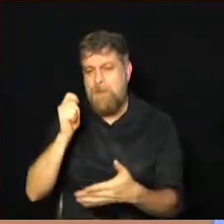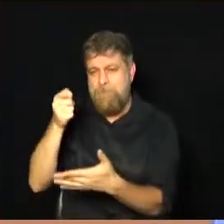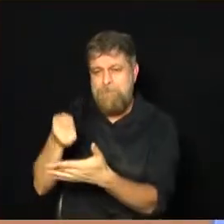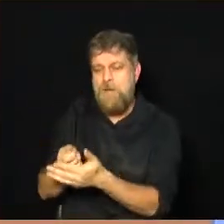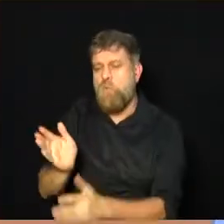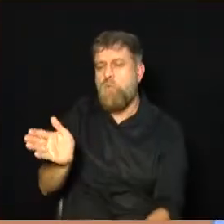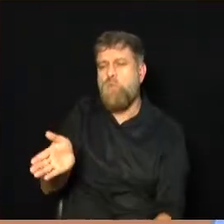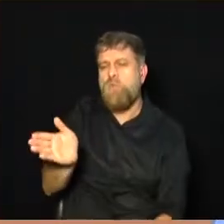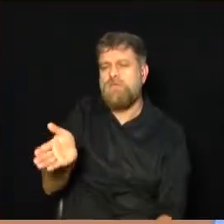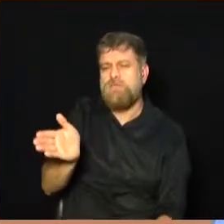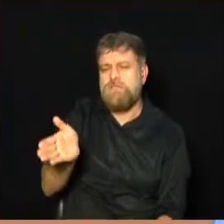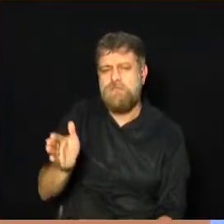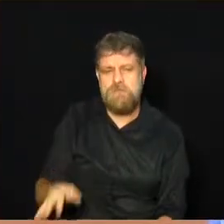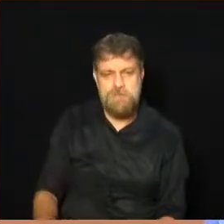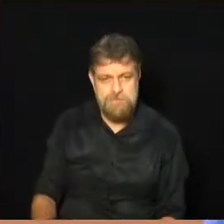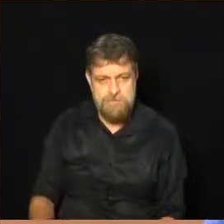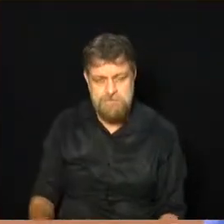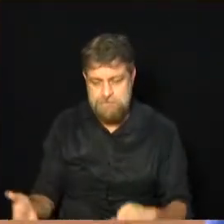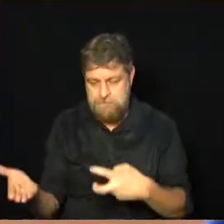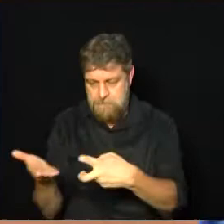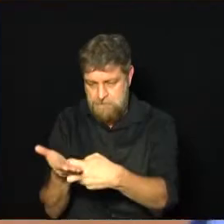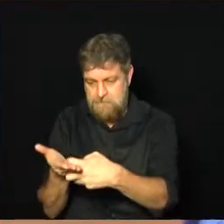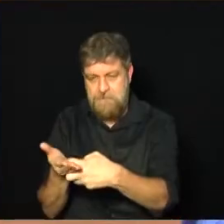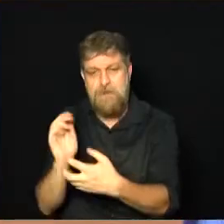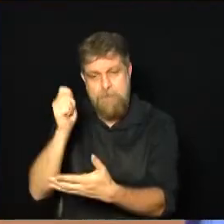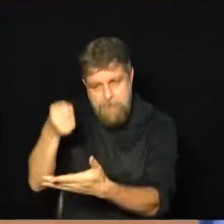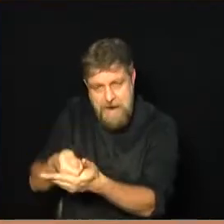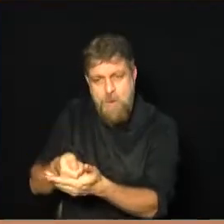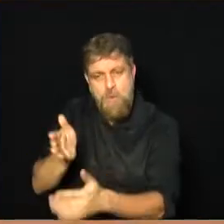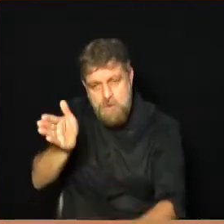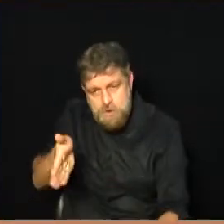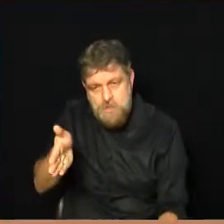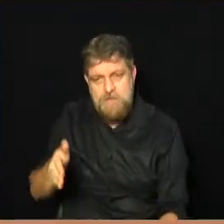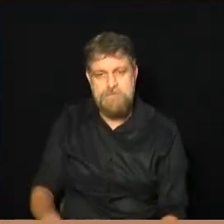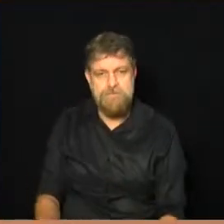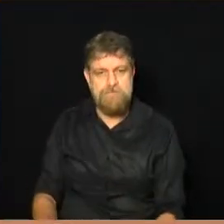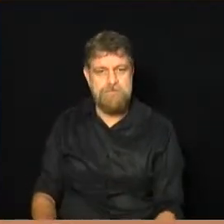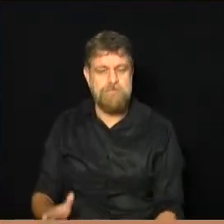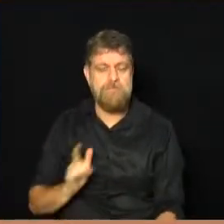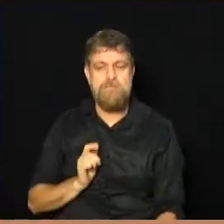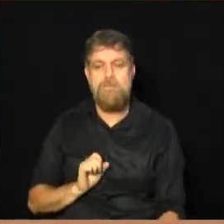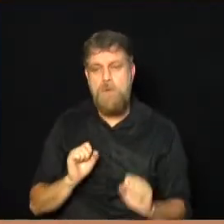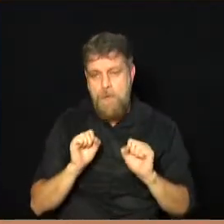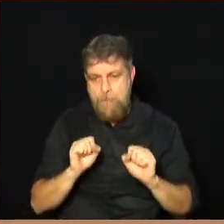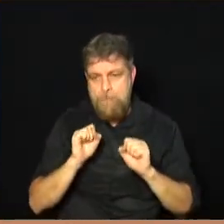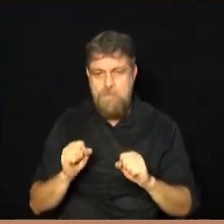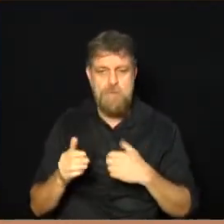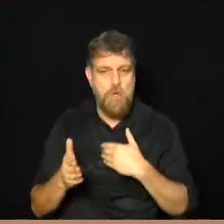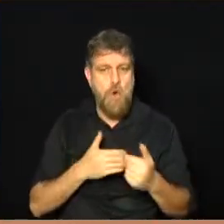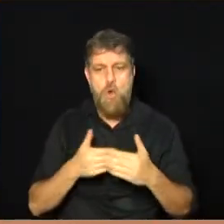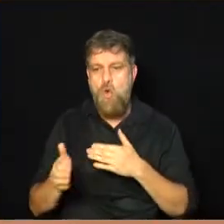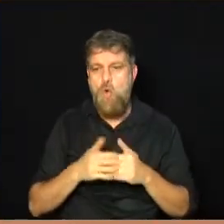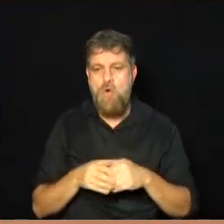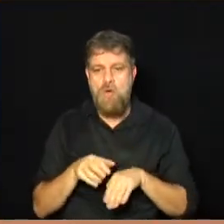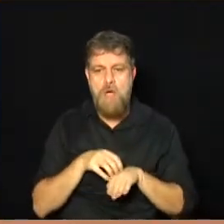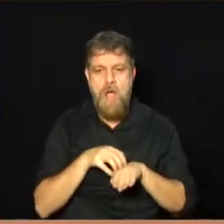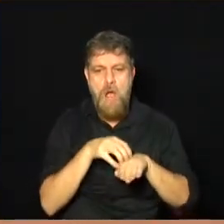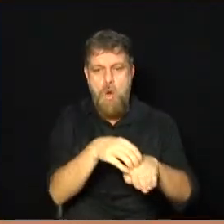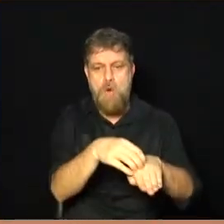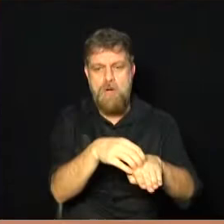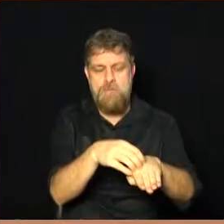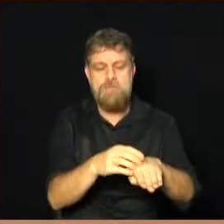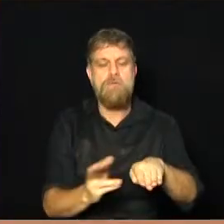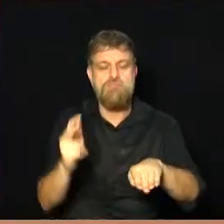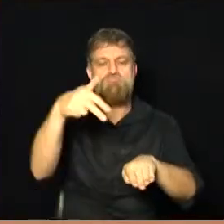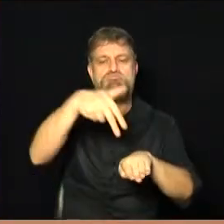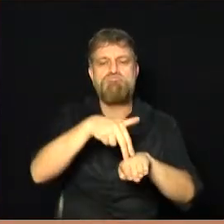da sua passagem, né? E, a partir dali, ela está apta a subir em qualquer ônibus do sistema que parar naquela